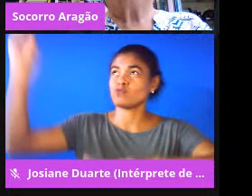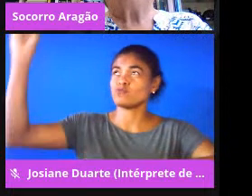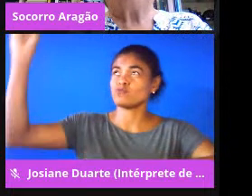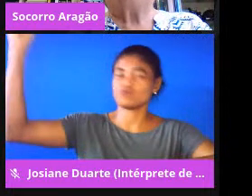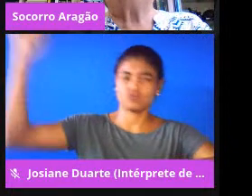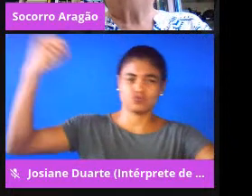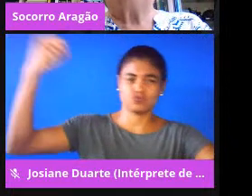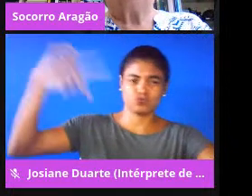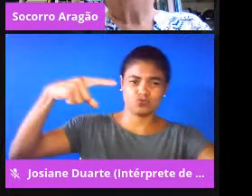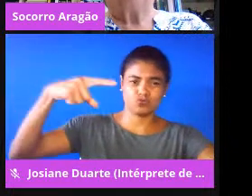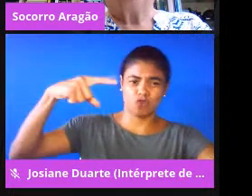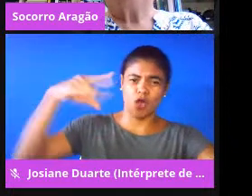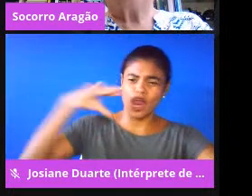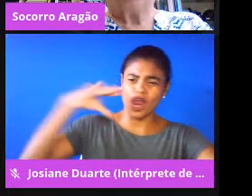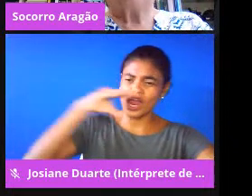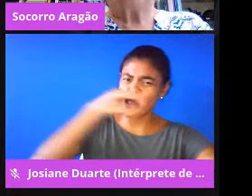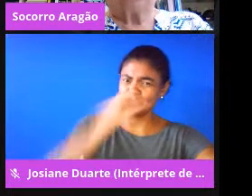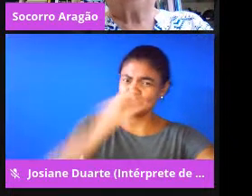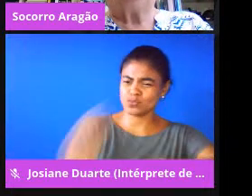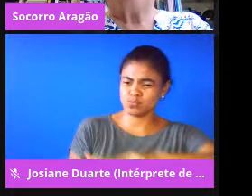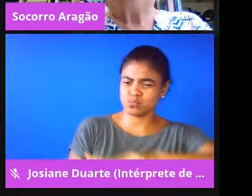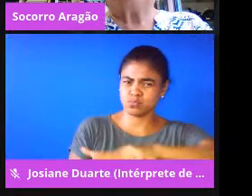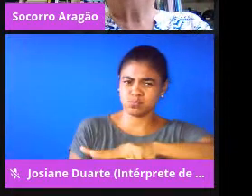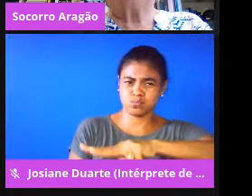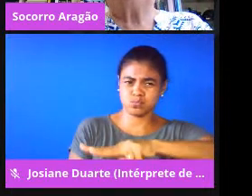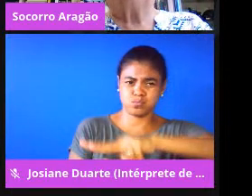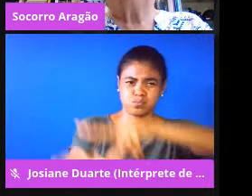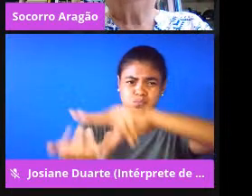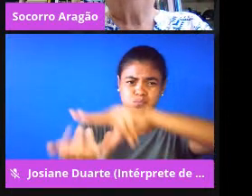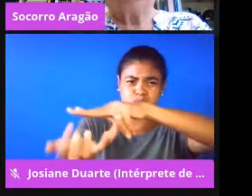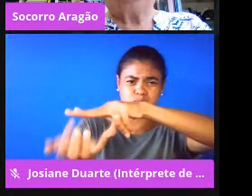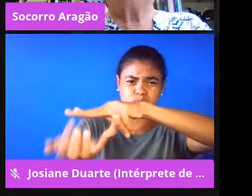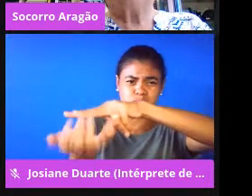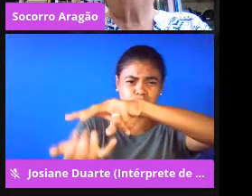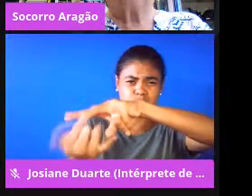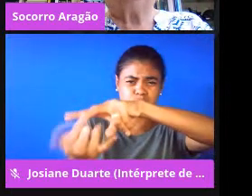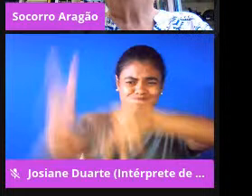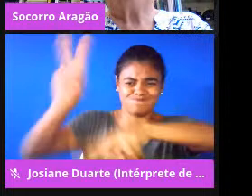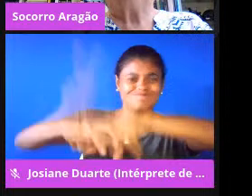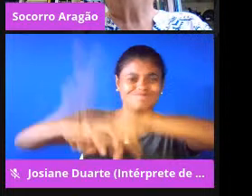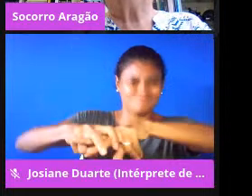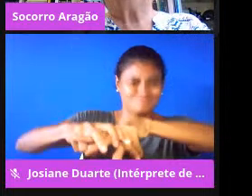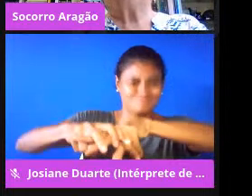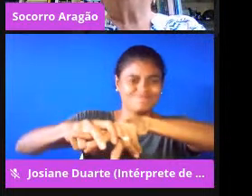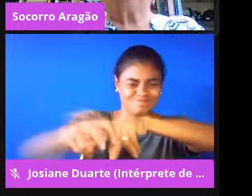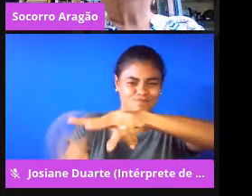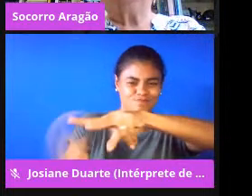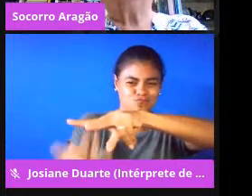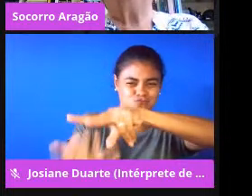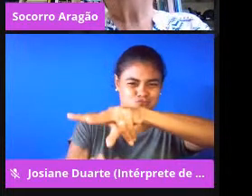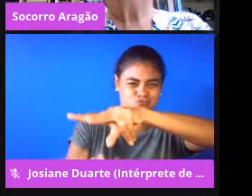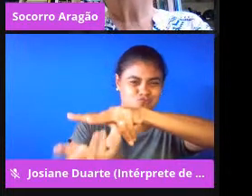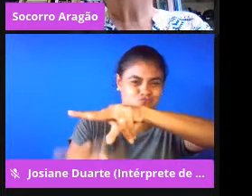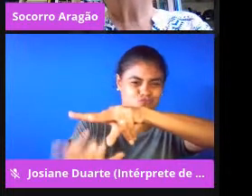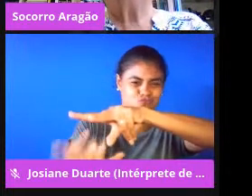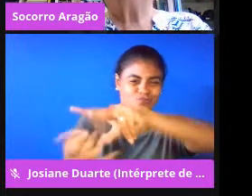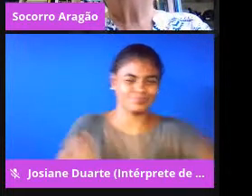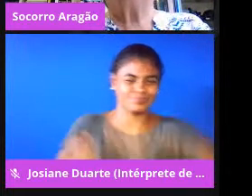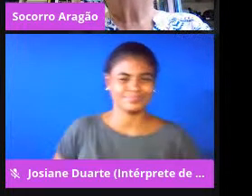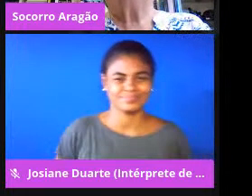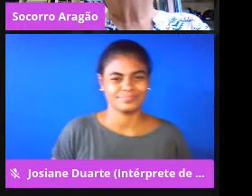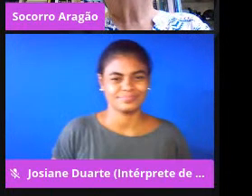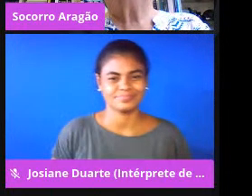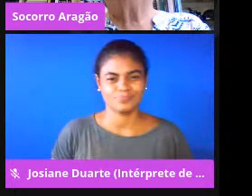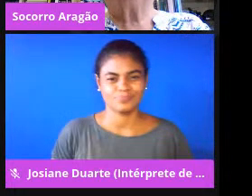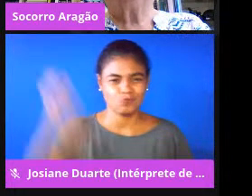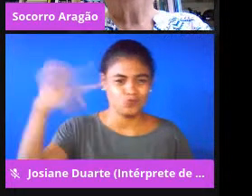ele. Assemelhava-se ao fogo. Sim, a Vitória queimando o assento no chão, as mãos cruzadas segurando os joelhos ossudos.